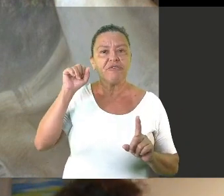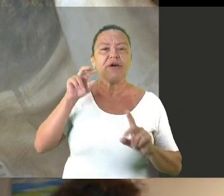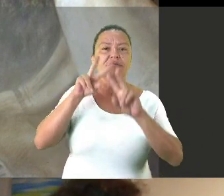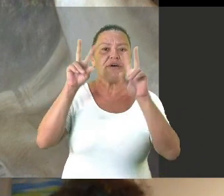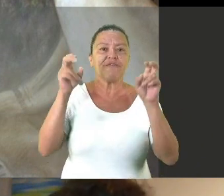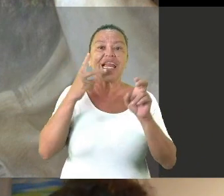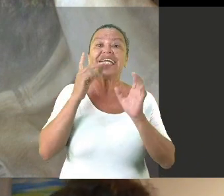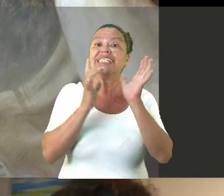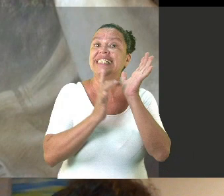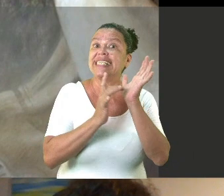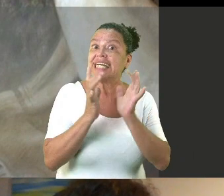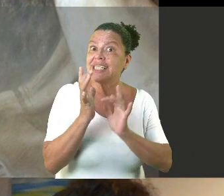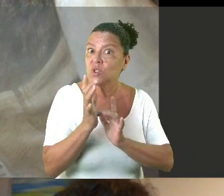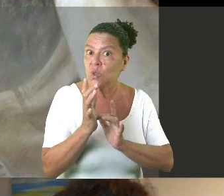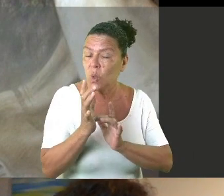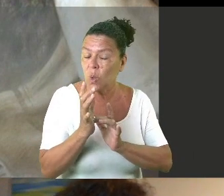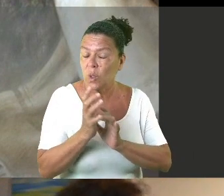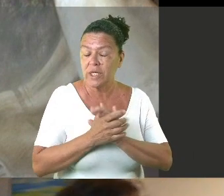de Jesus